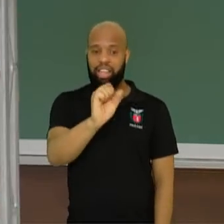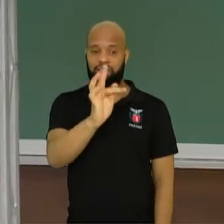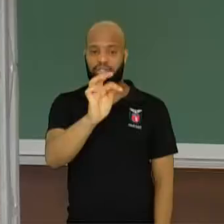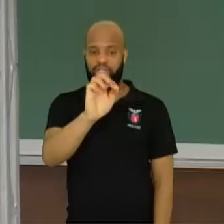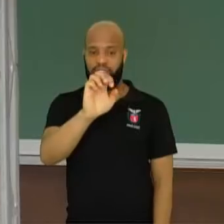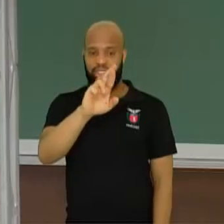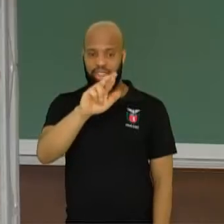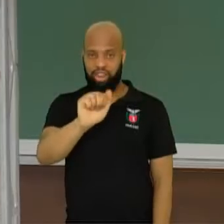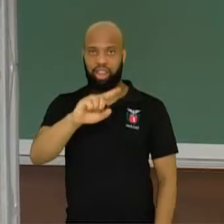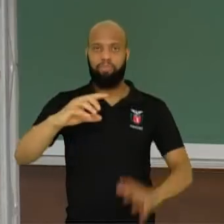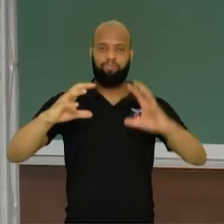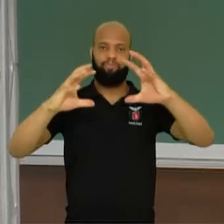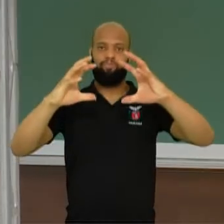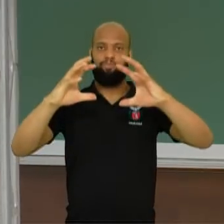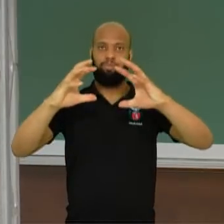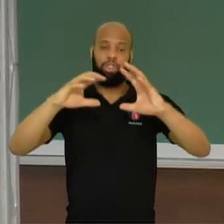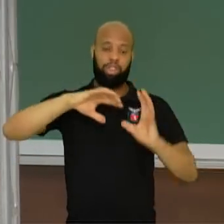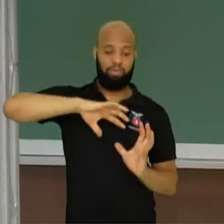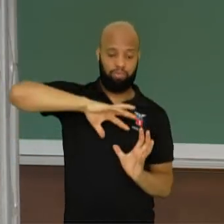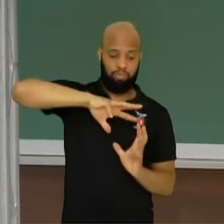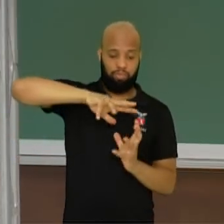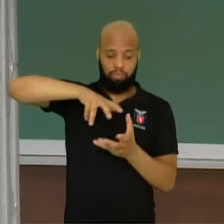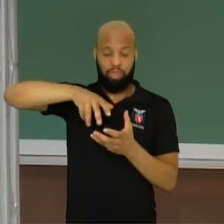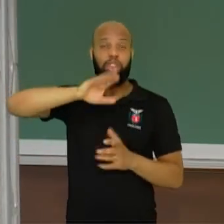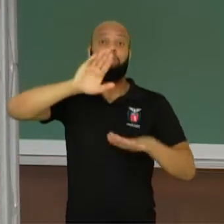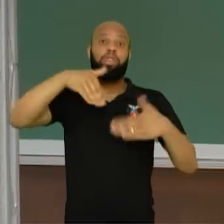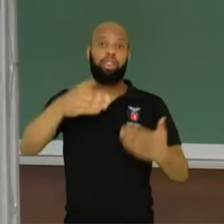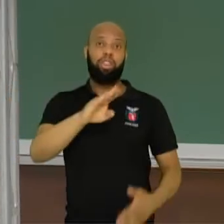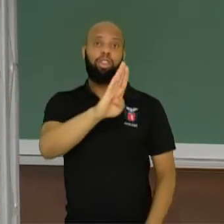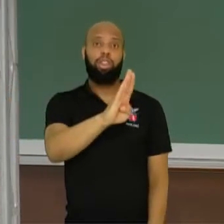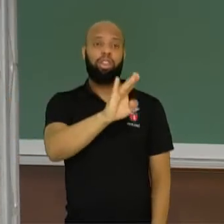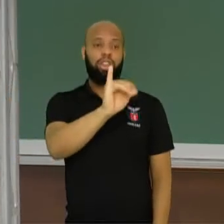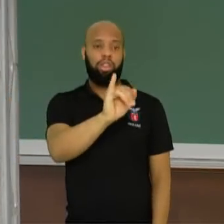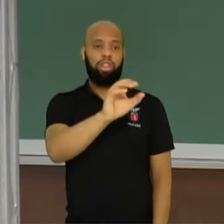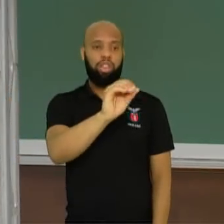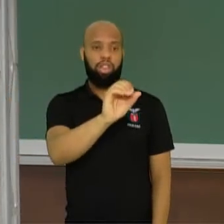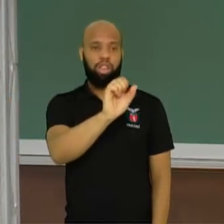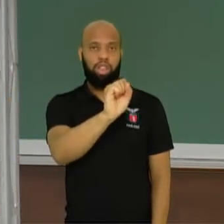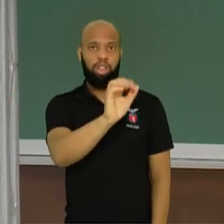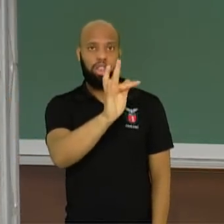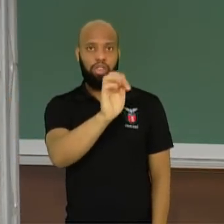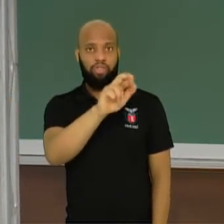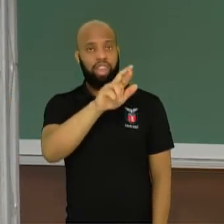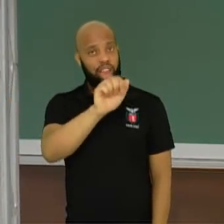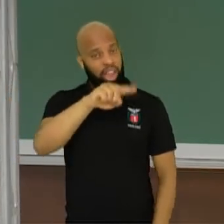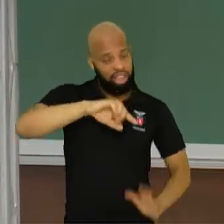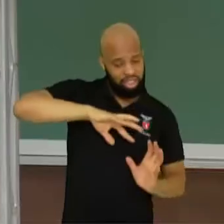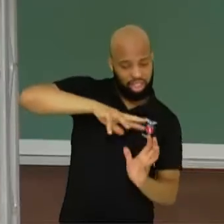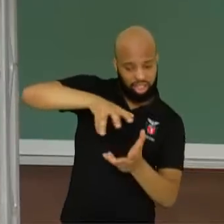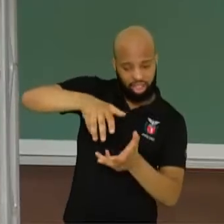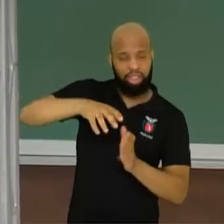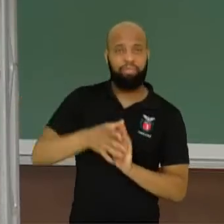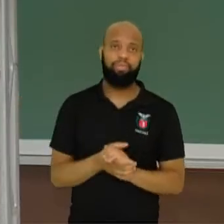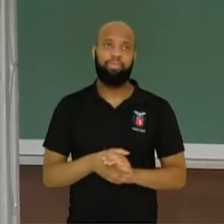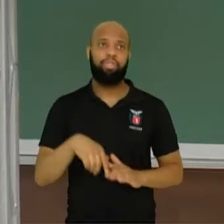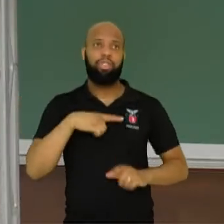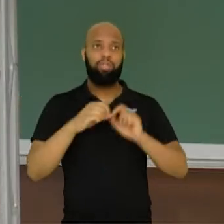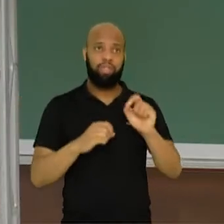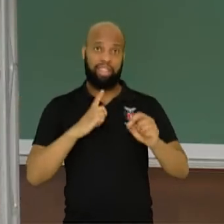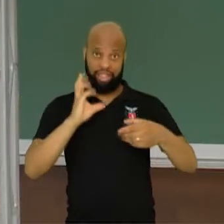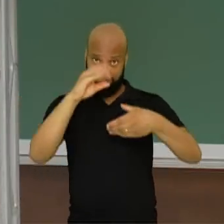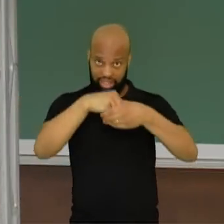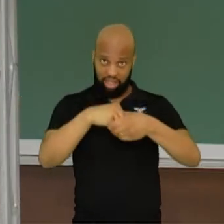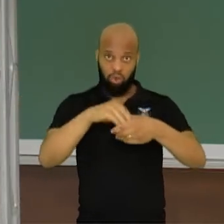a hidrosfera, como o nome já está falando, hidroágua. Então é aquela parte do planeta que eu vou encontrar água. Que regiões